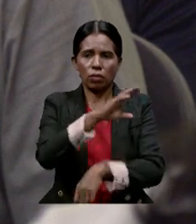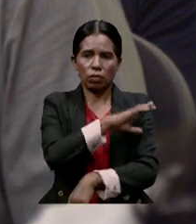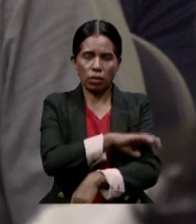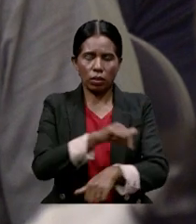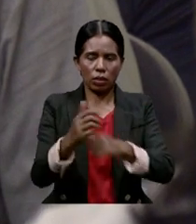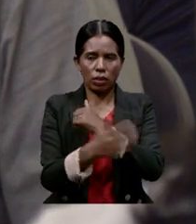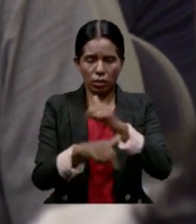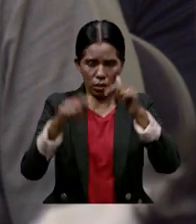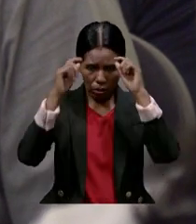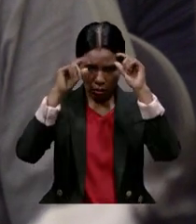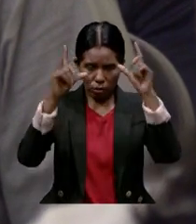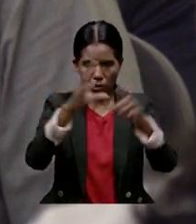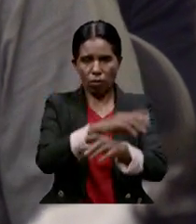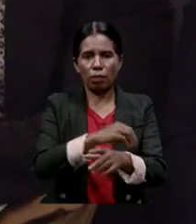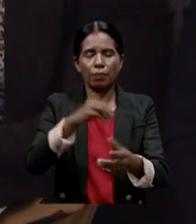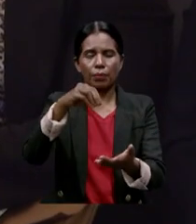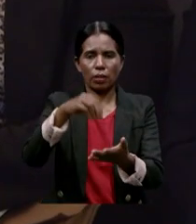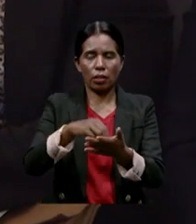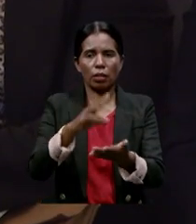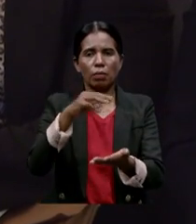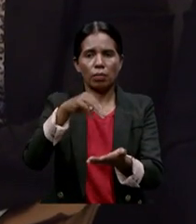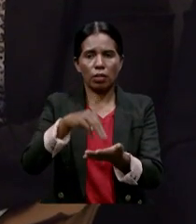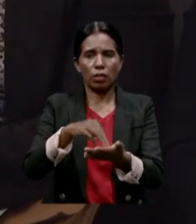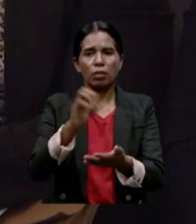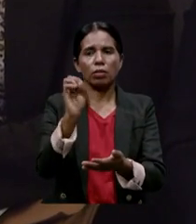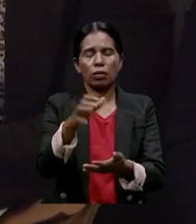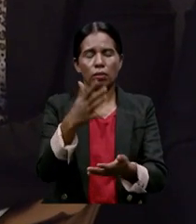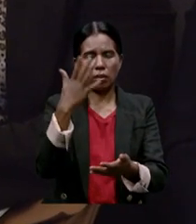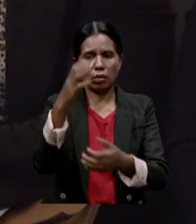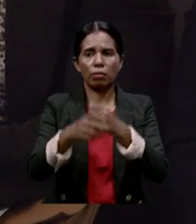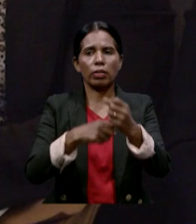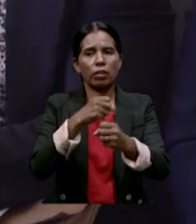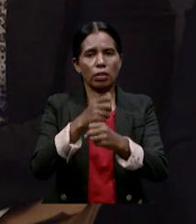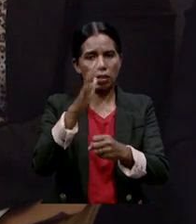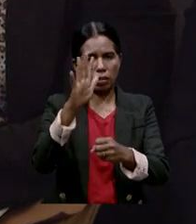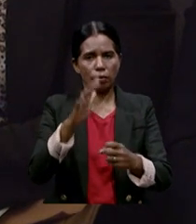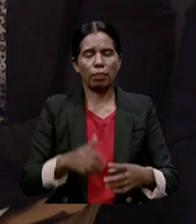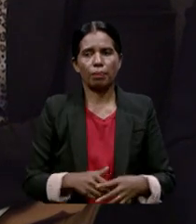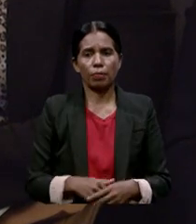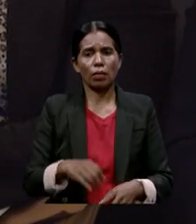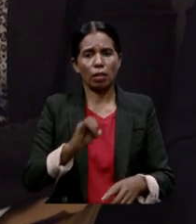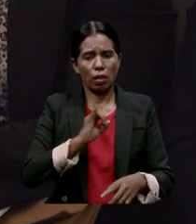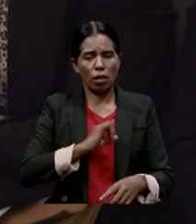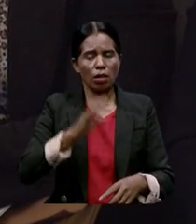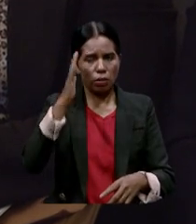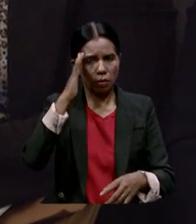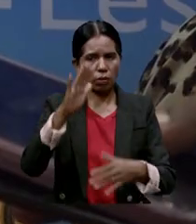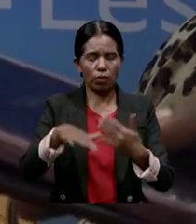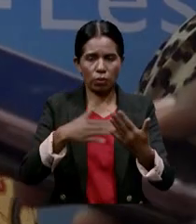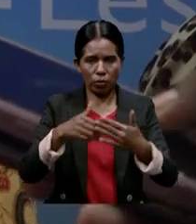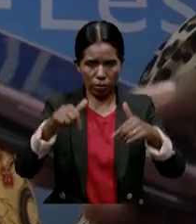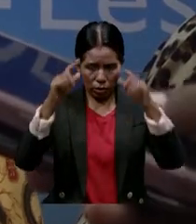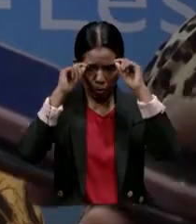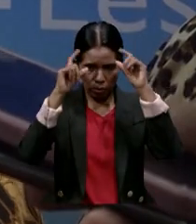laran tomat ko investimento milhão sanuna selima ba tinang lima. Awanoin ko toto ya Timor-Leste